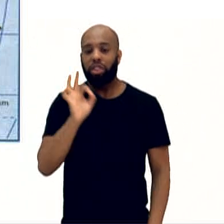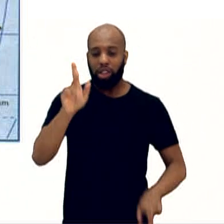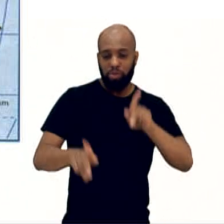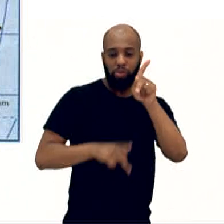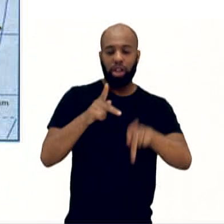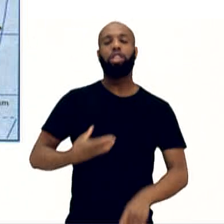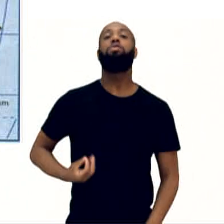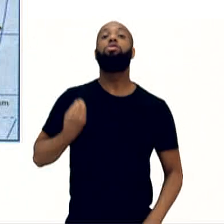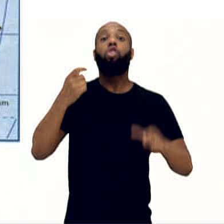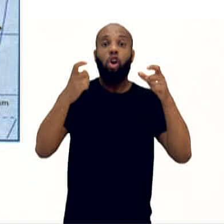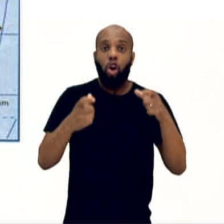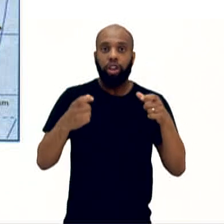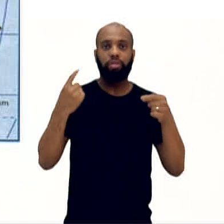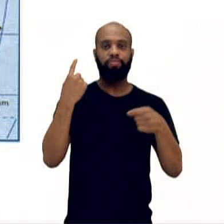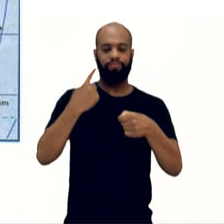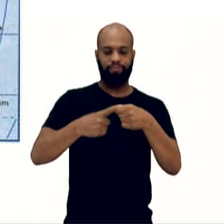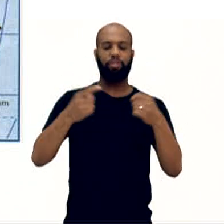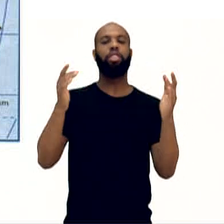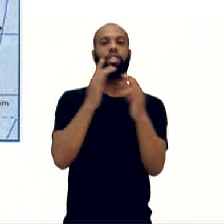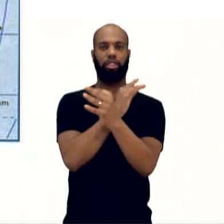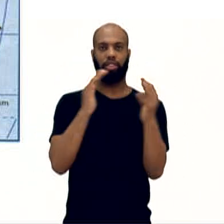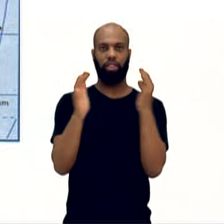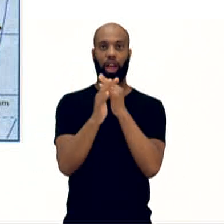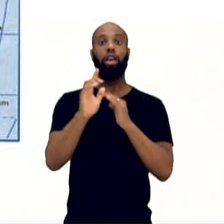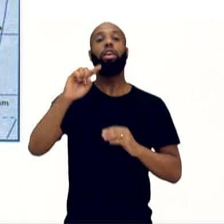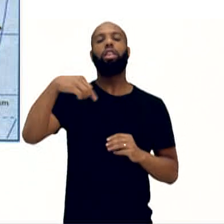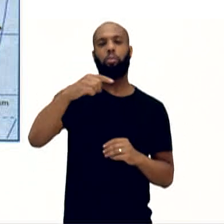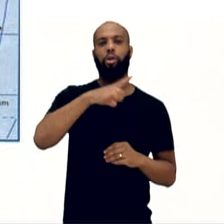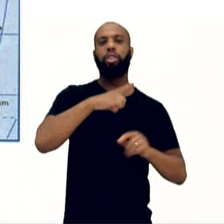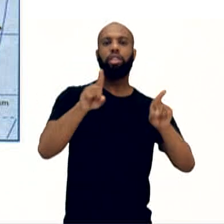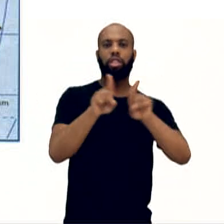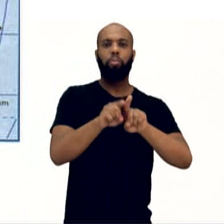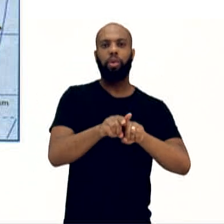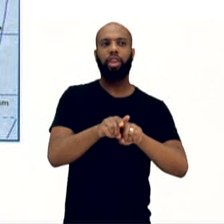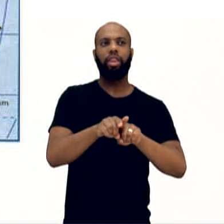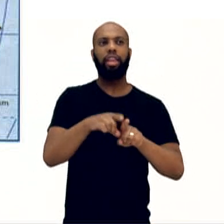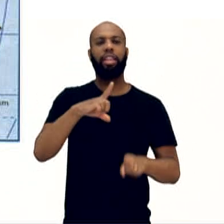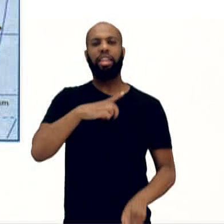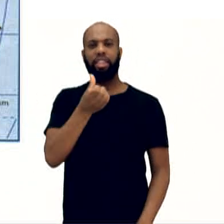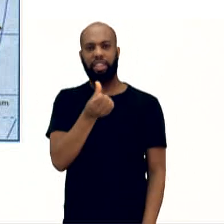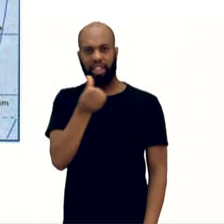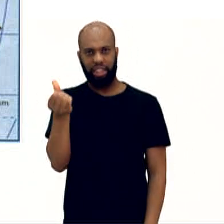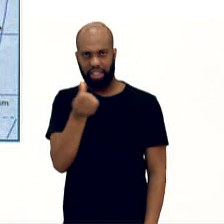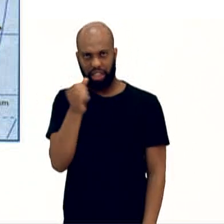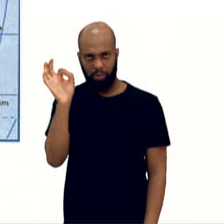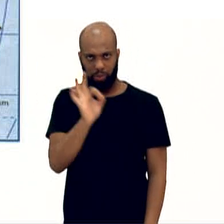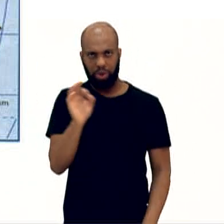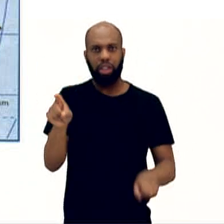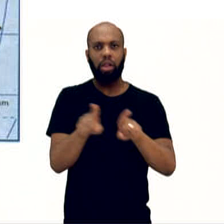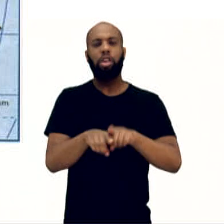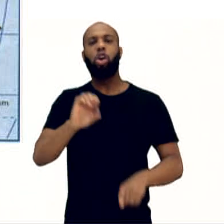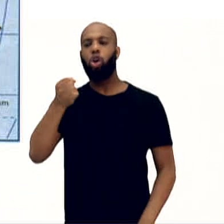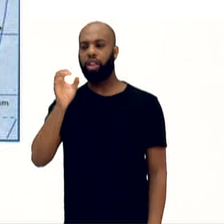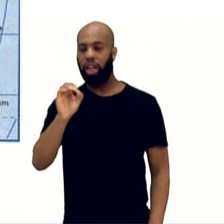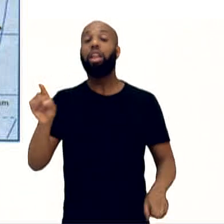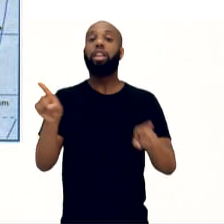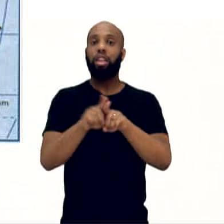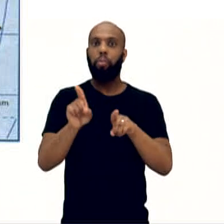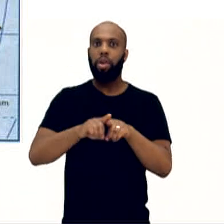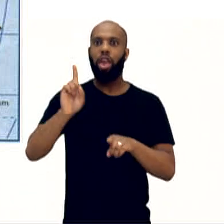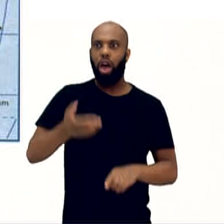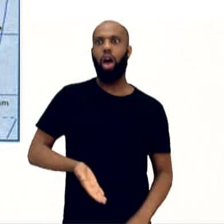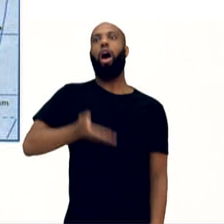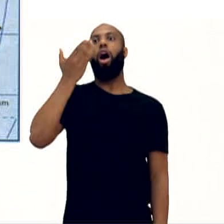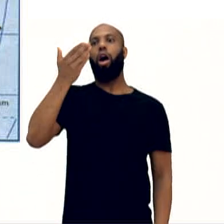lugares vive em cidades. Depois a gente vai ter os que estão ali entre 66 e 80, que também é uma urbanização